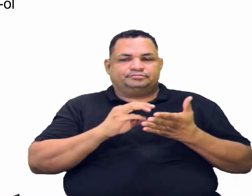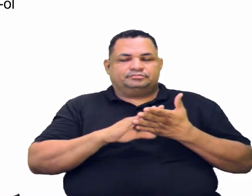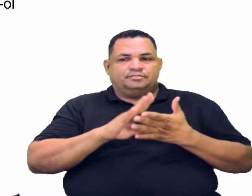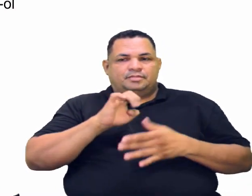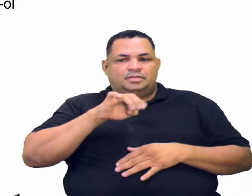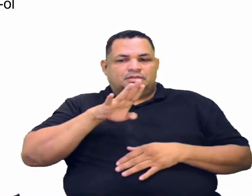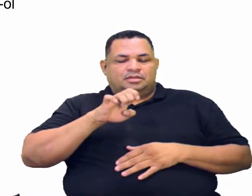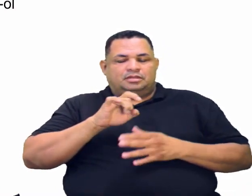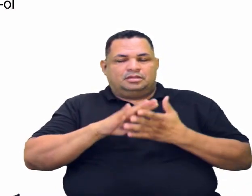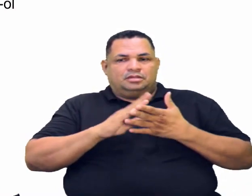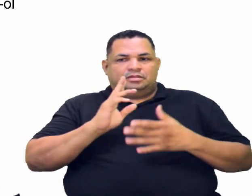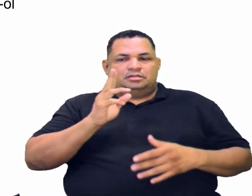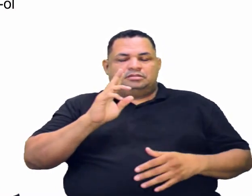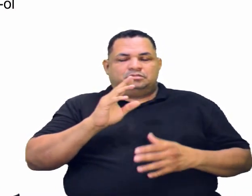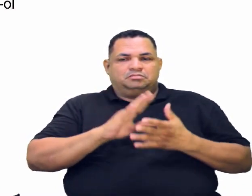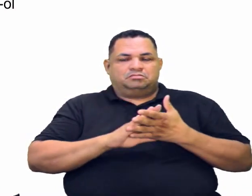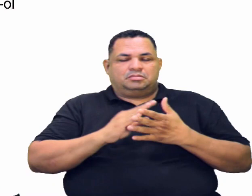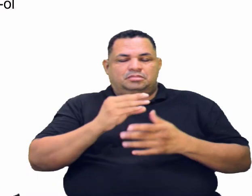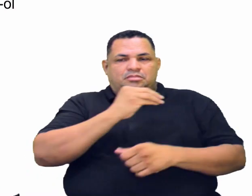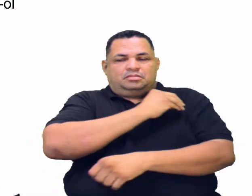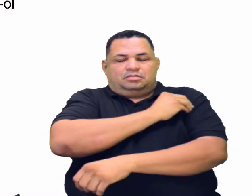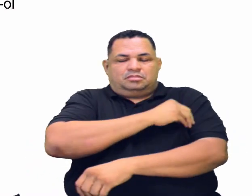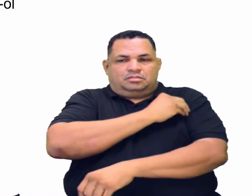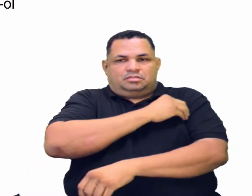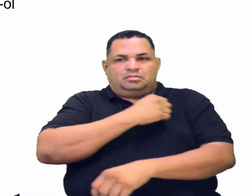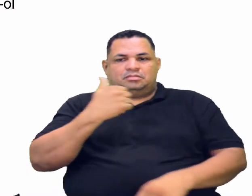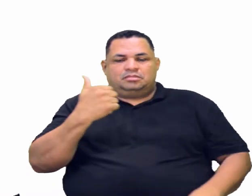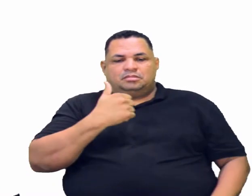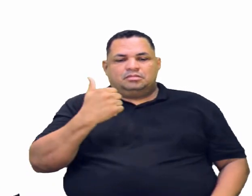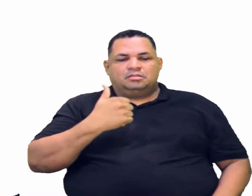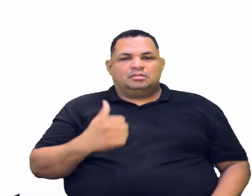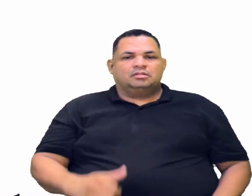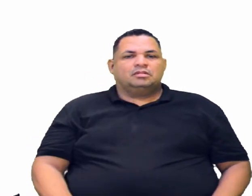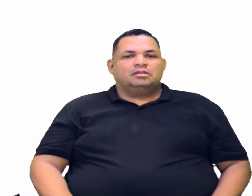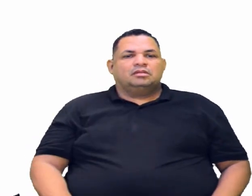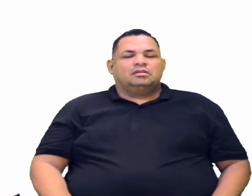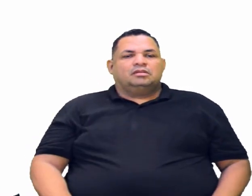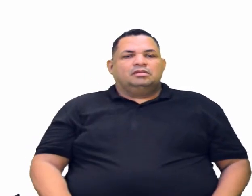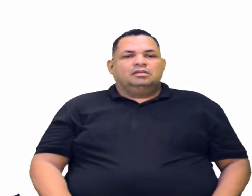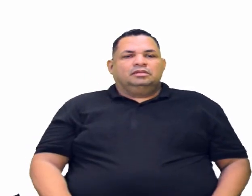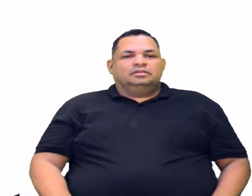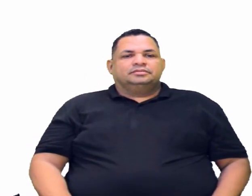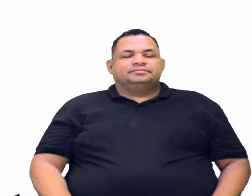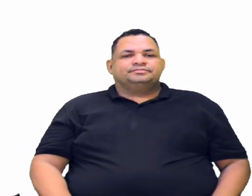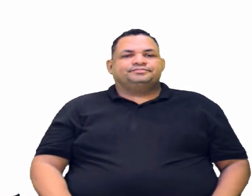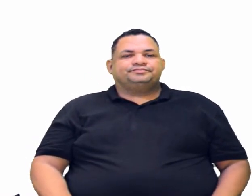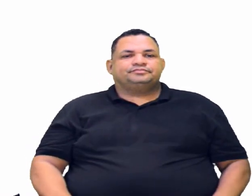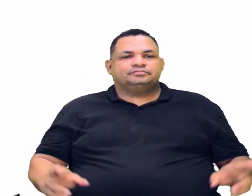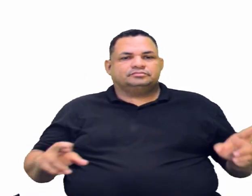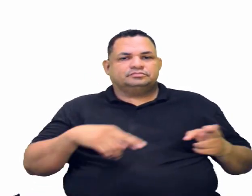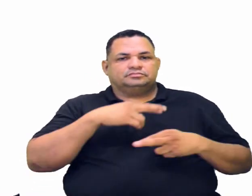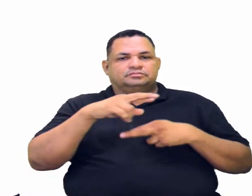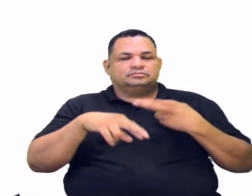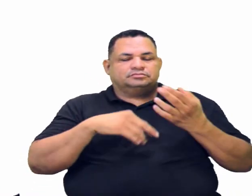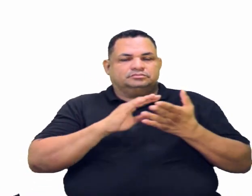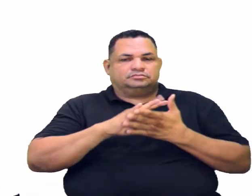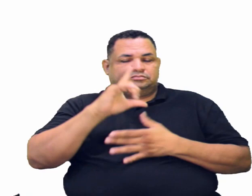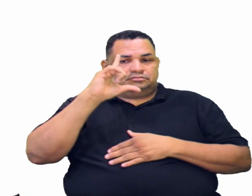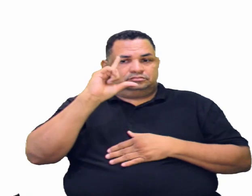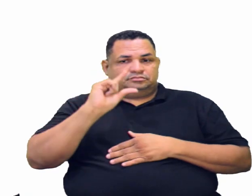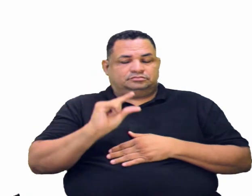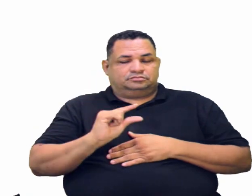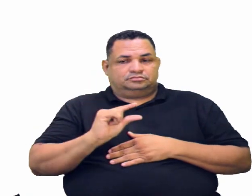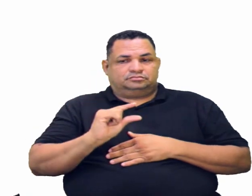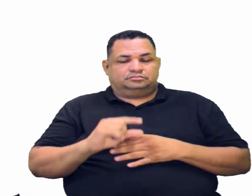etanal para frente, sempre vai ser um álcool do tipo primário. Nas reações de redução, e quando a